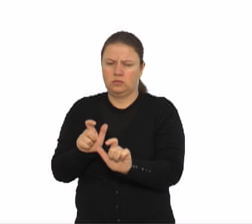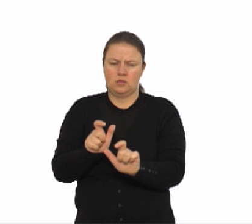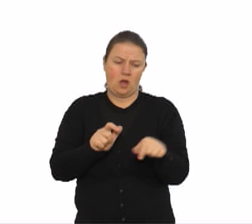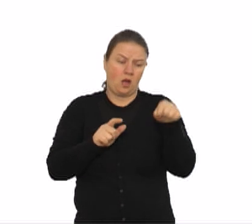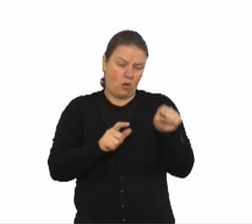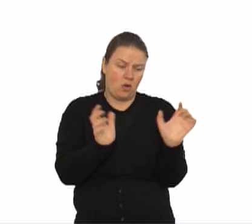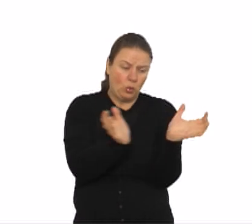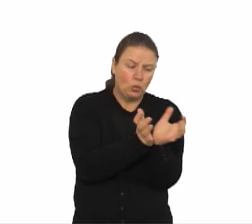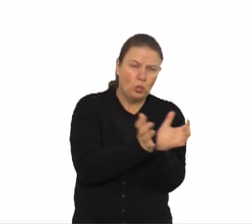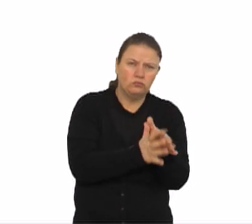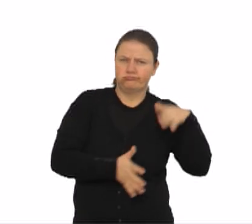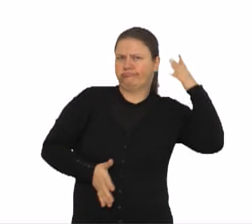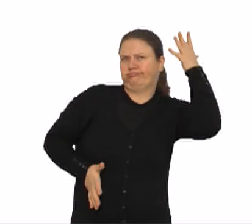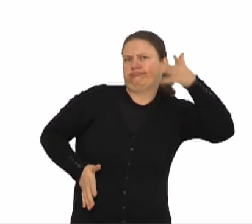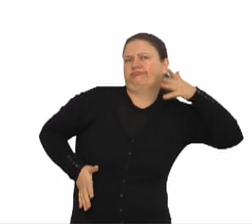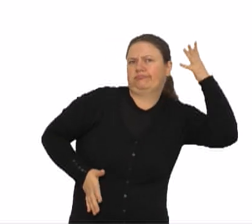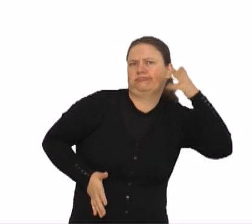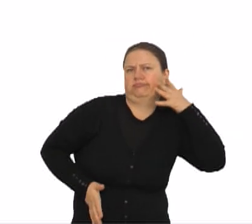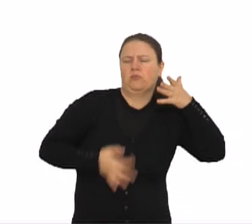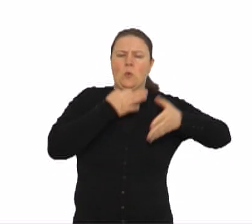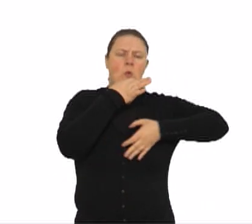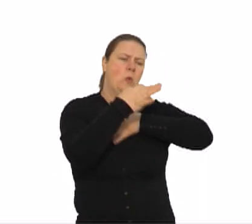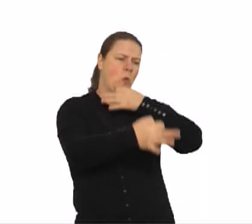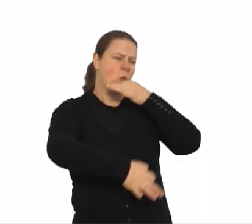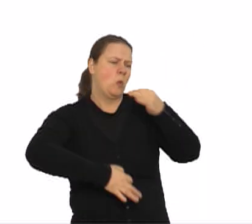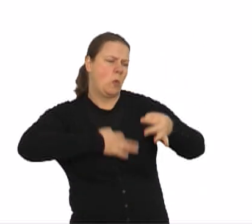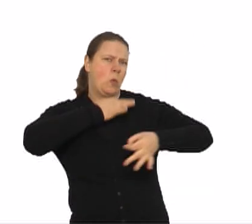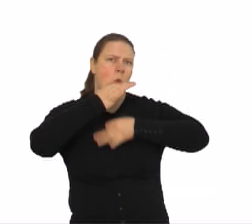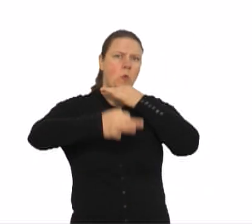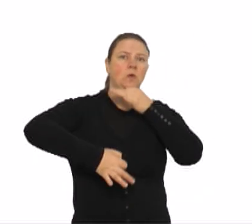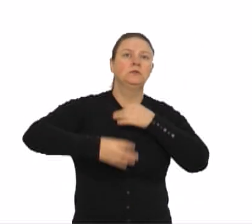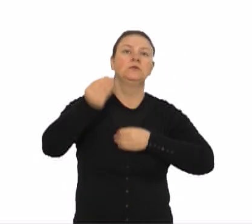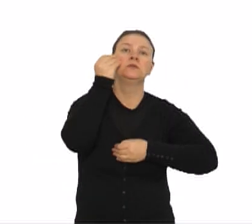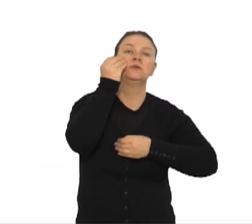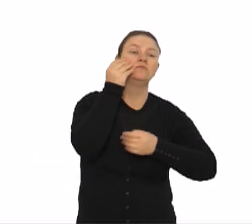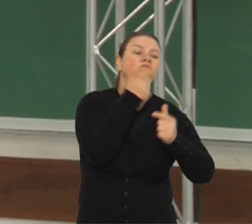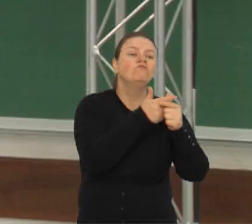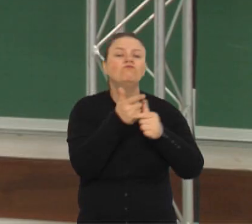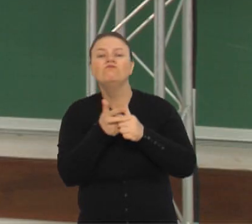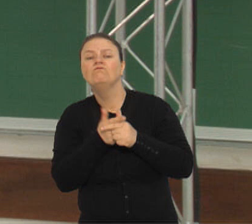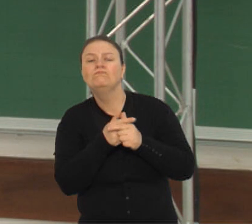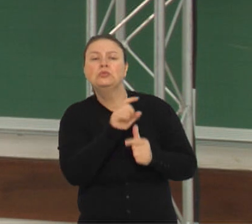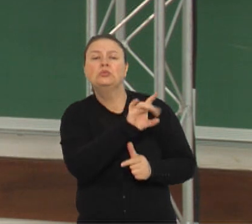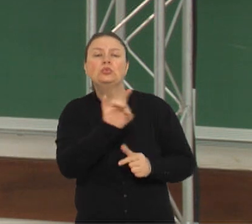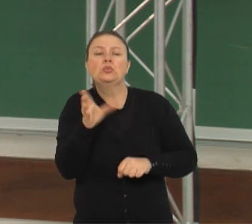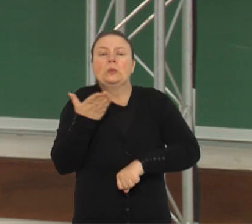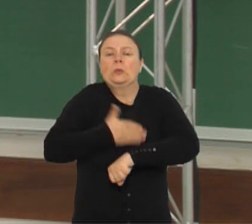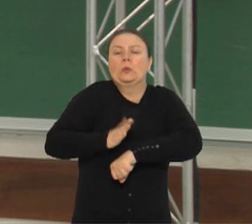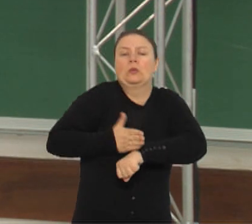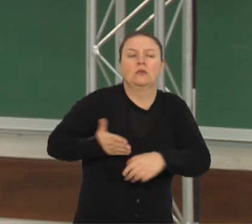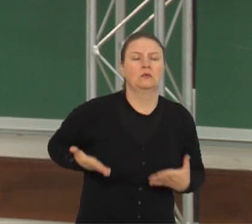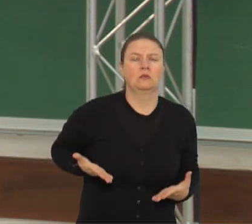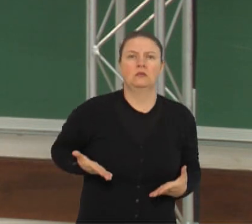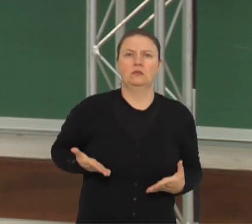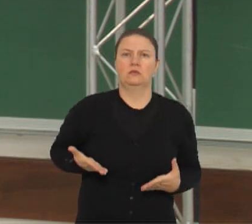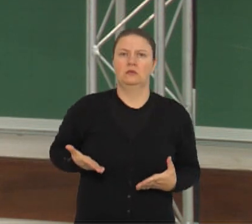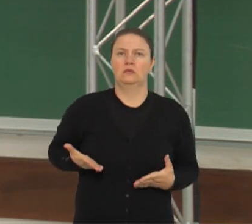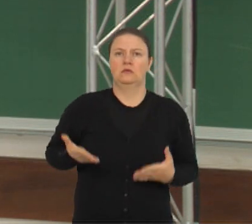discursos, a argumentação e resolver problemas cotidianos e práticos.